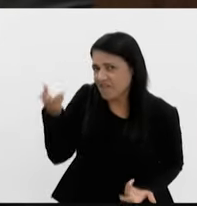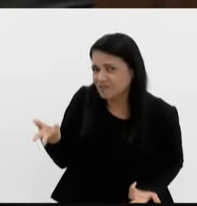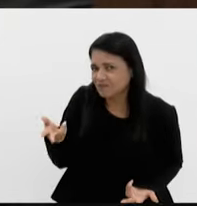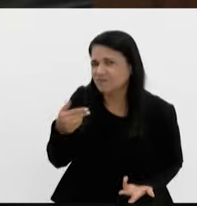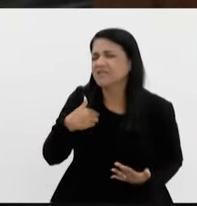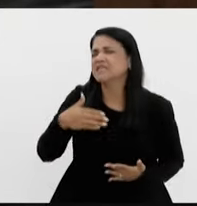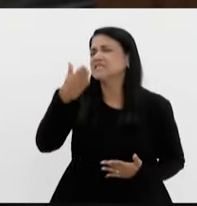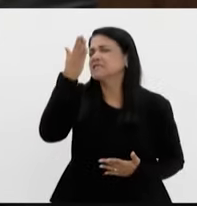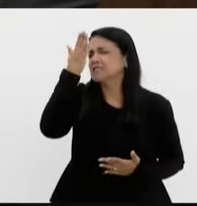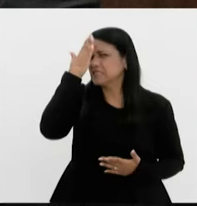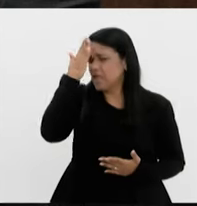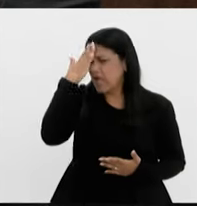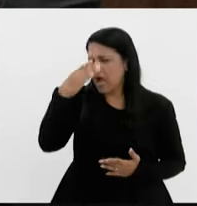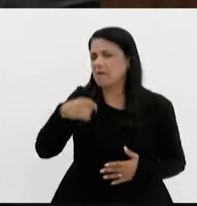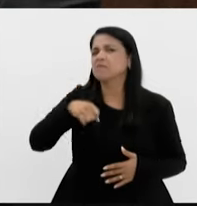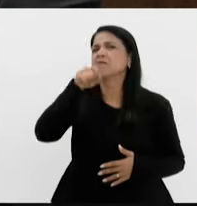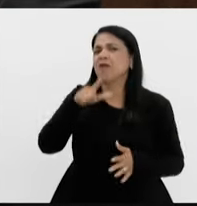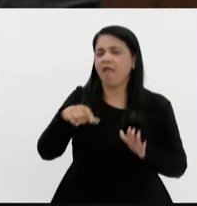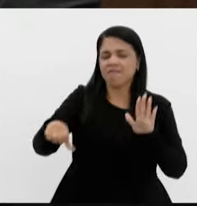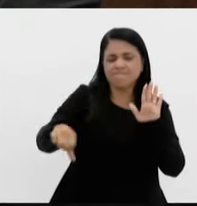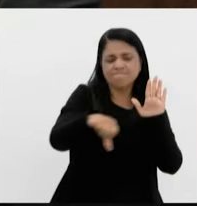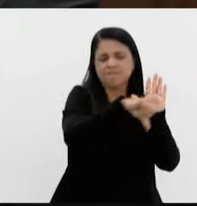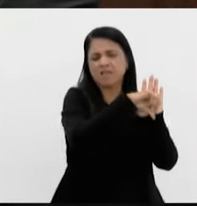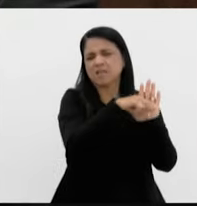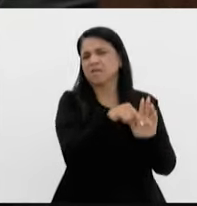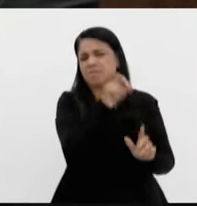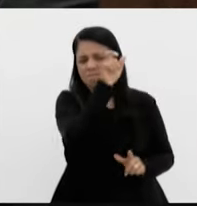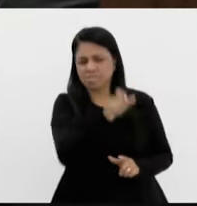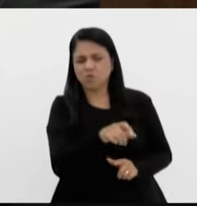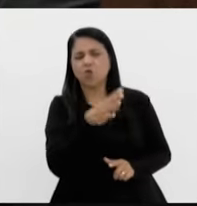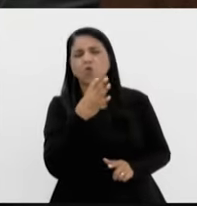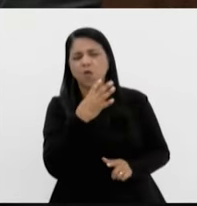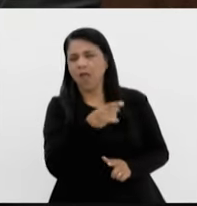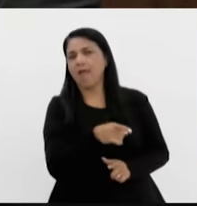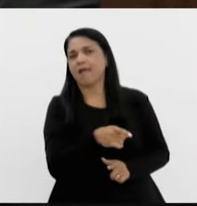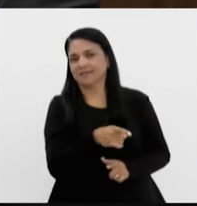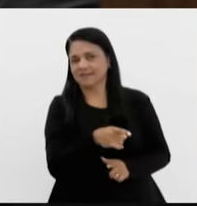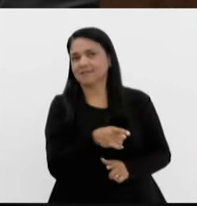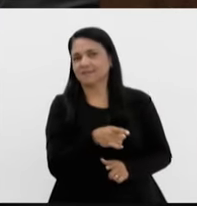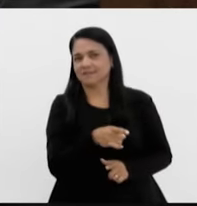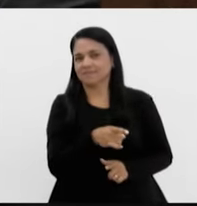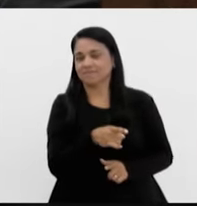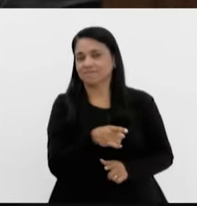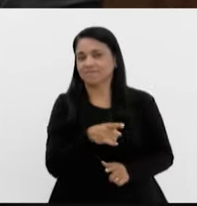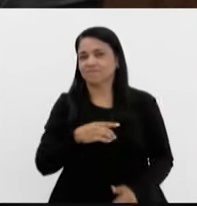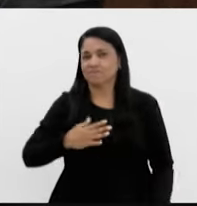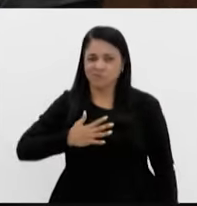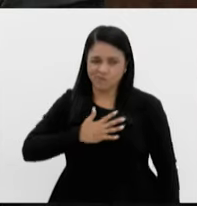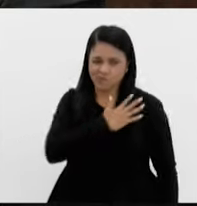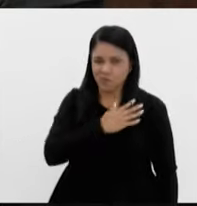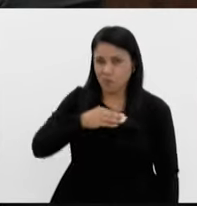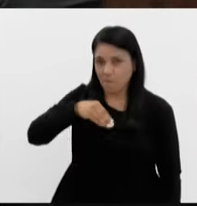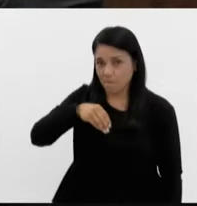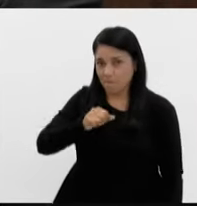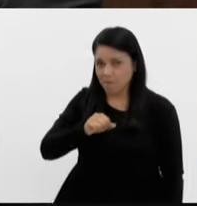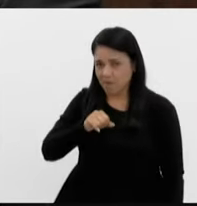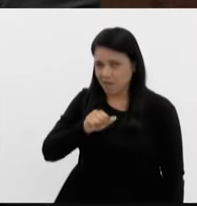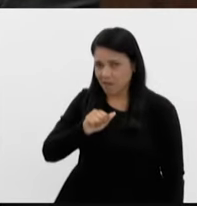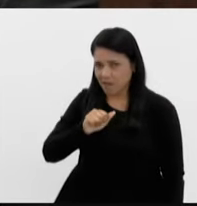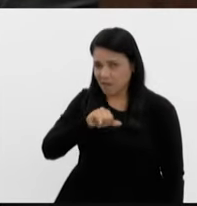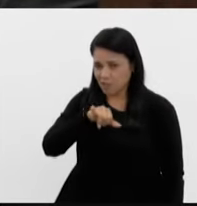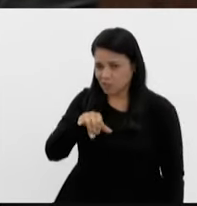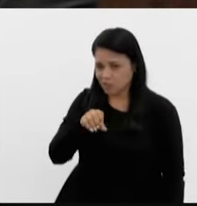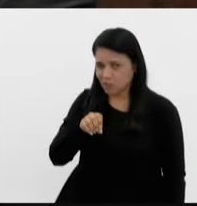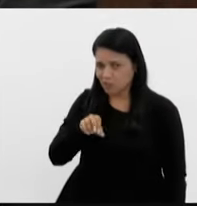eles TM no jargão policial ele sabe quem é Ganso então certamente o major policial que é sabe que era um